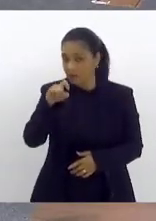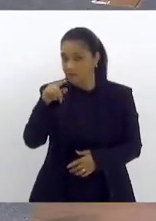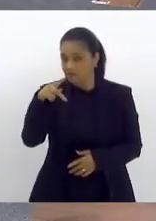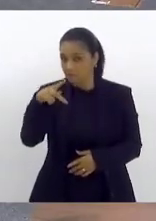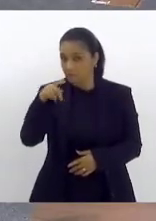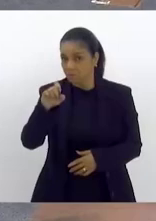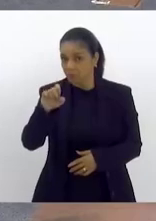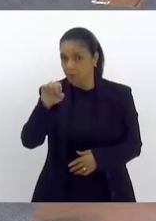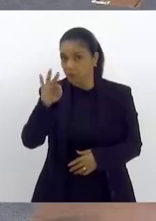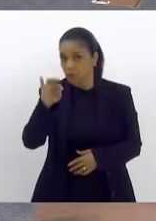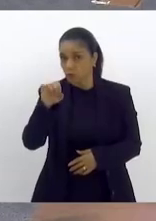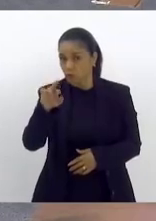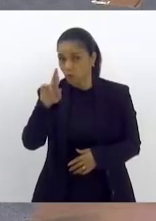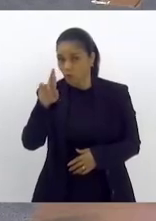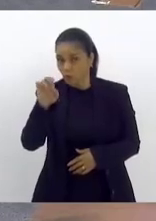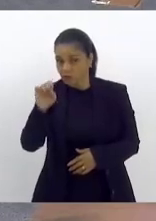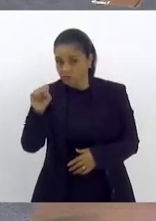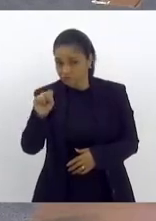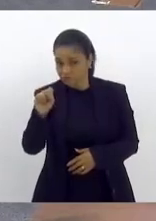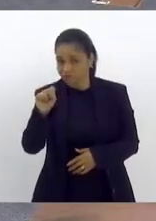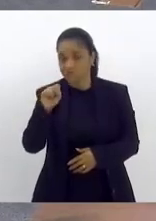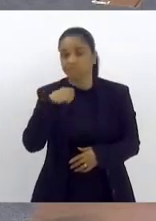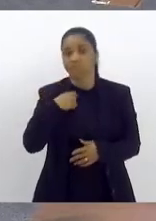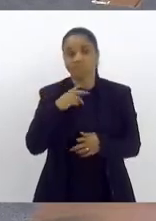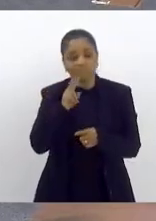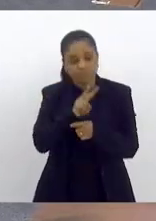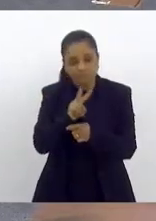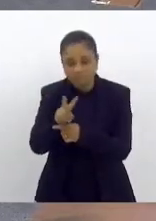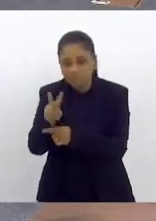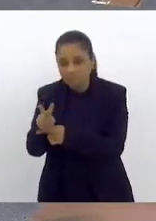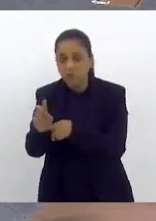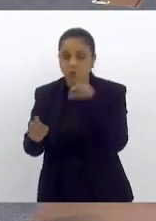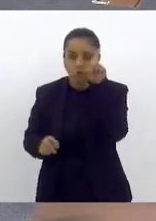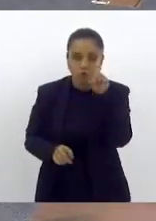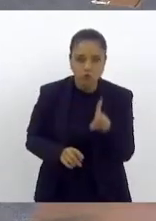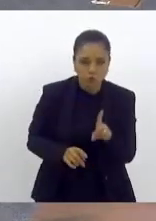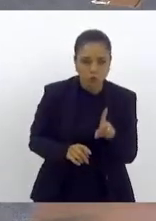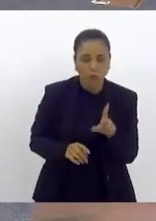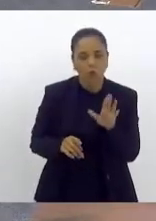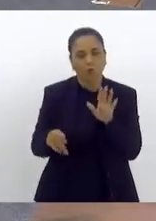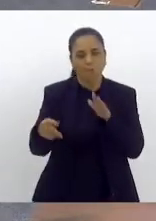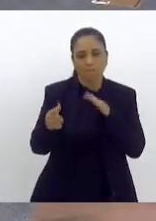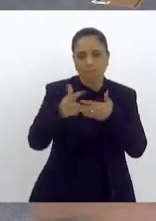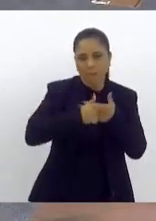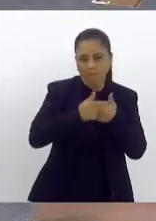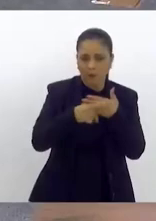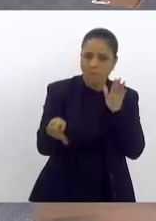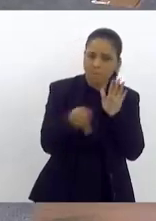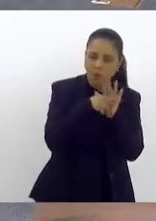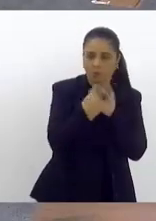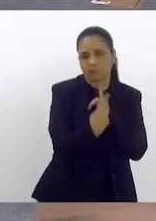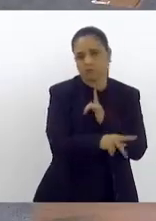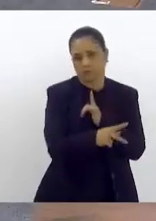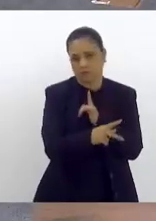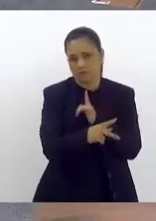para fazer papel de inspetor. Para deixar o diretor fazer papel de diretor. Para perceberem o que está acontecendo na